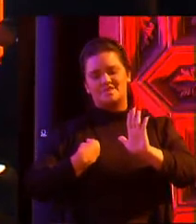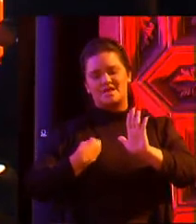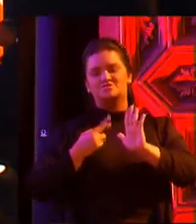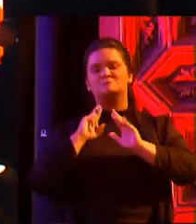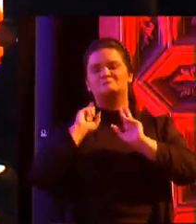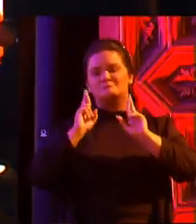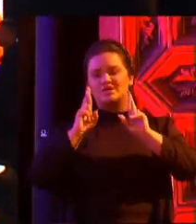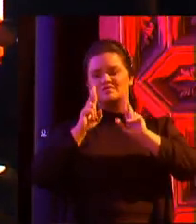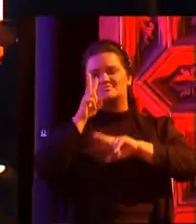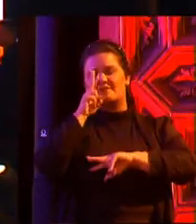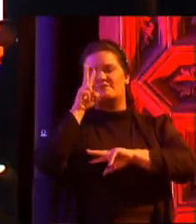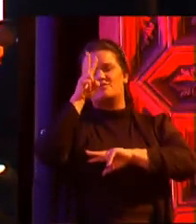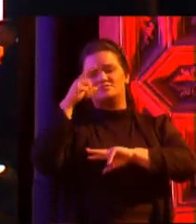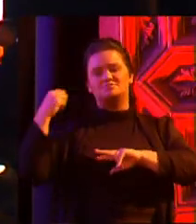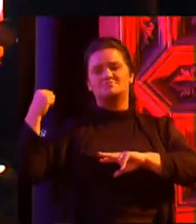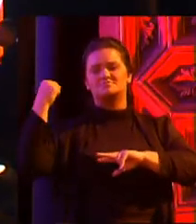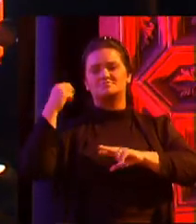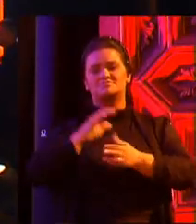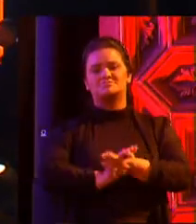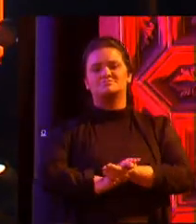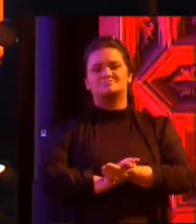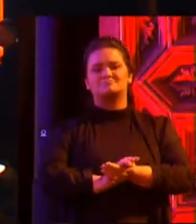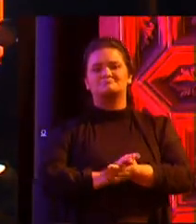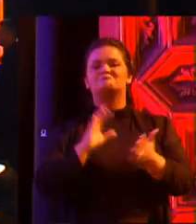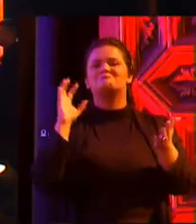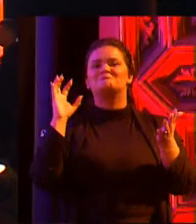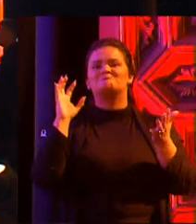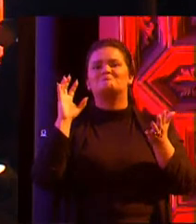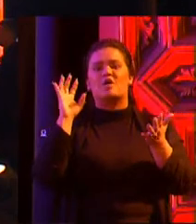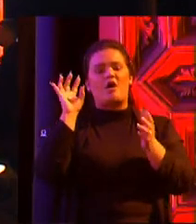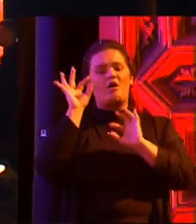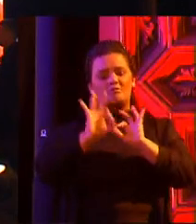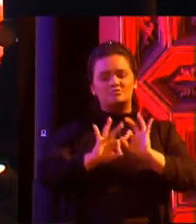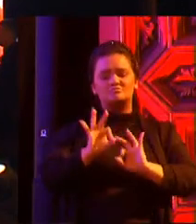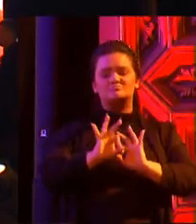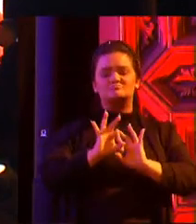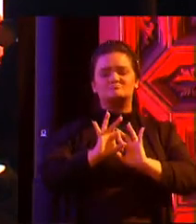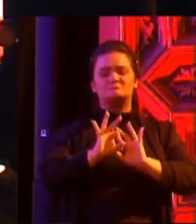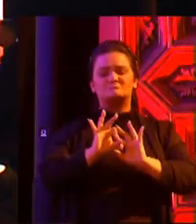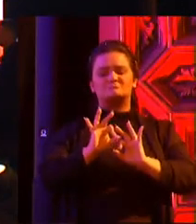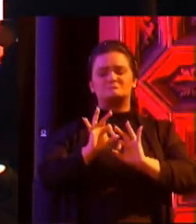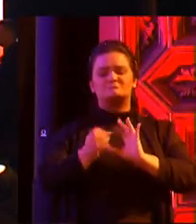esperança, força, disciplina, talento.